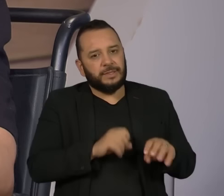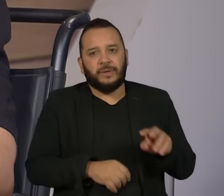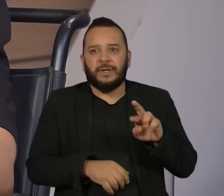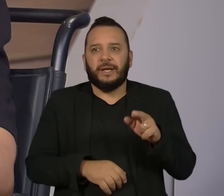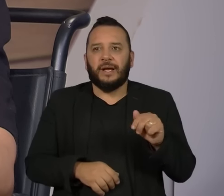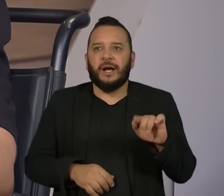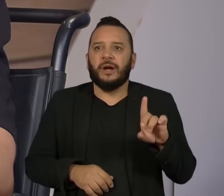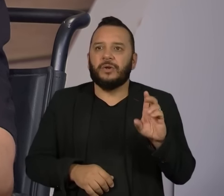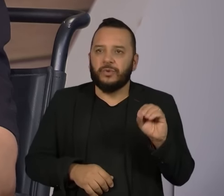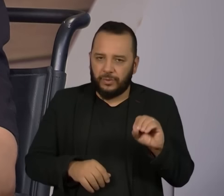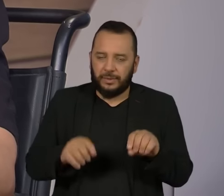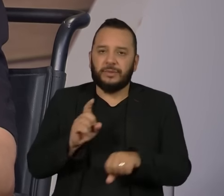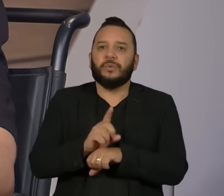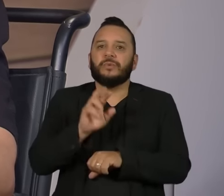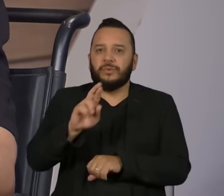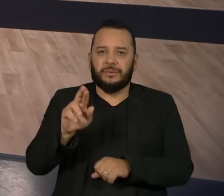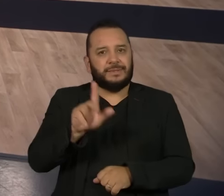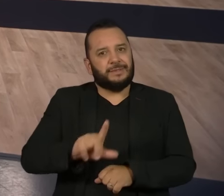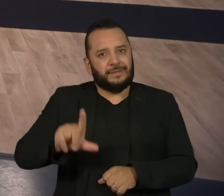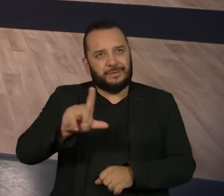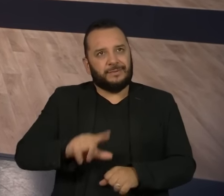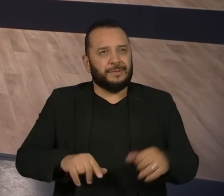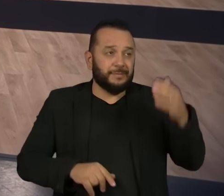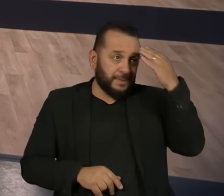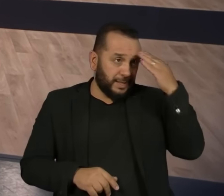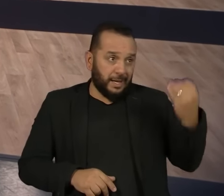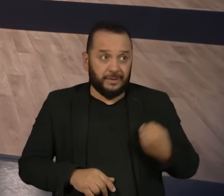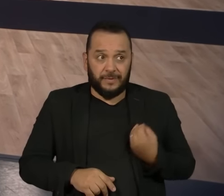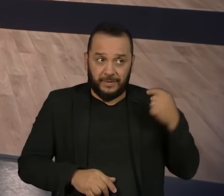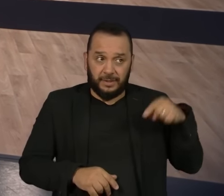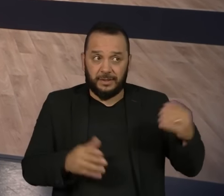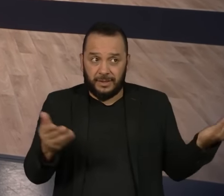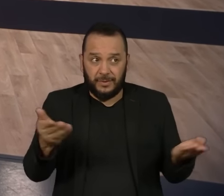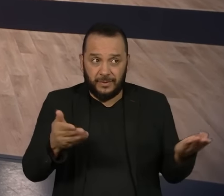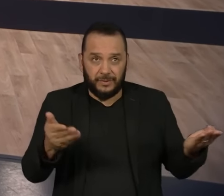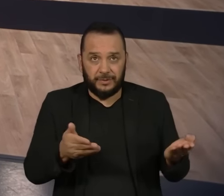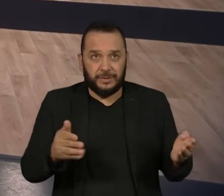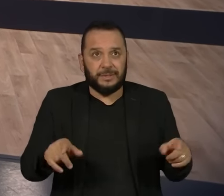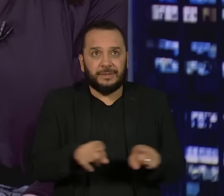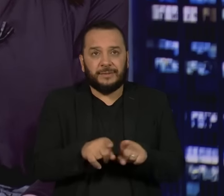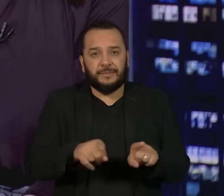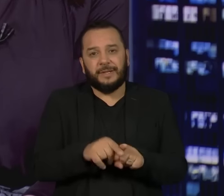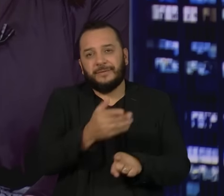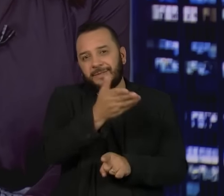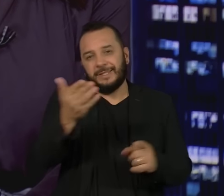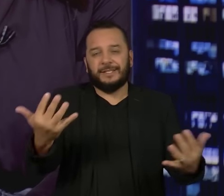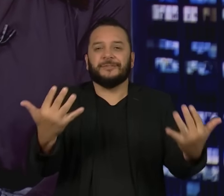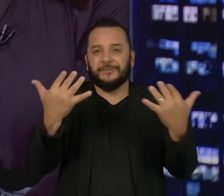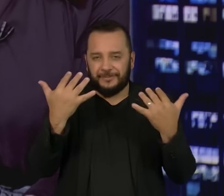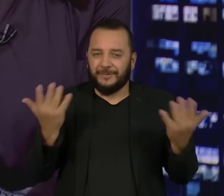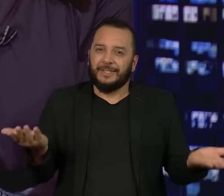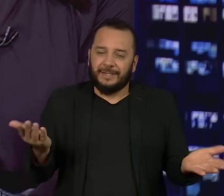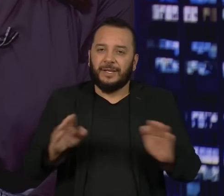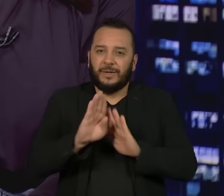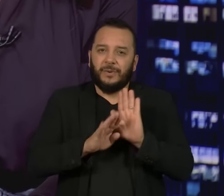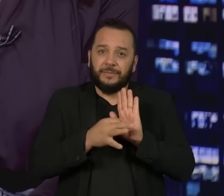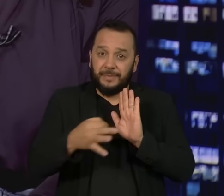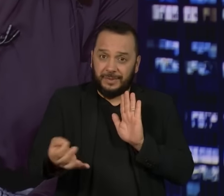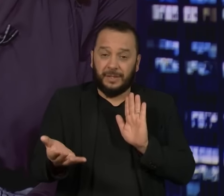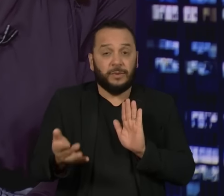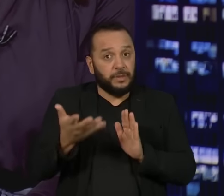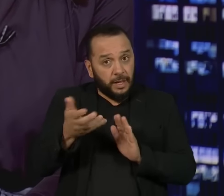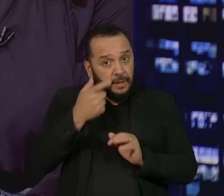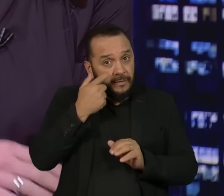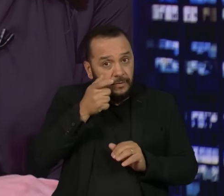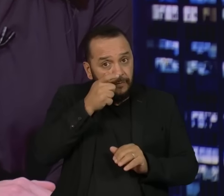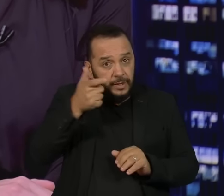autor, também é doutor em literatura. Obrigada por estarem aqui hoje com a gente e obrigada a você do outro lado da tela que acompanhou o programa. Se quiser